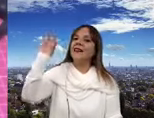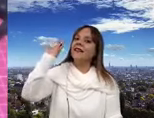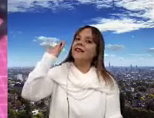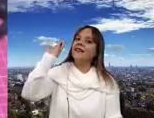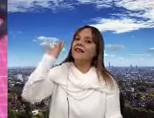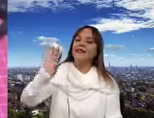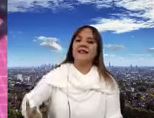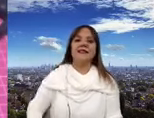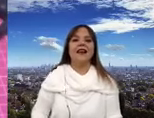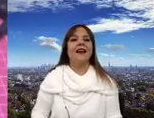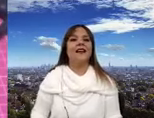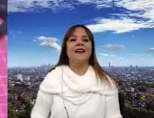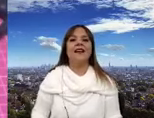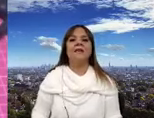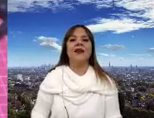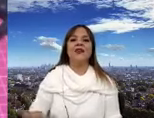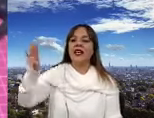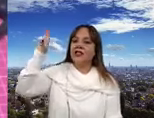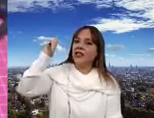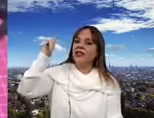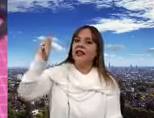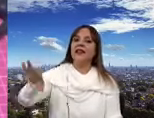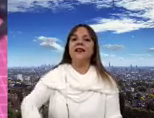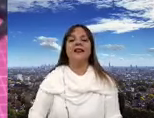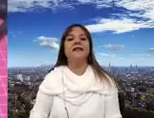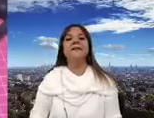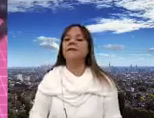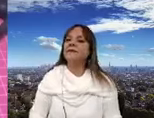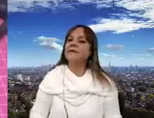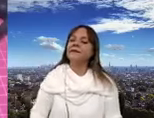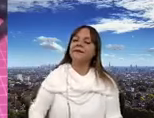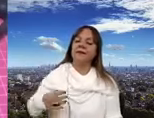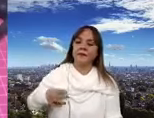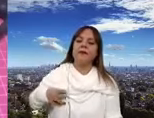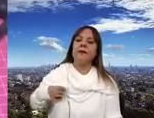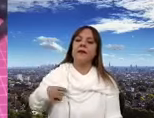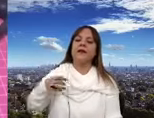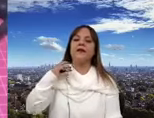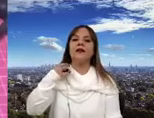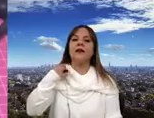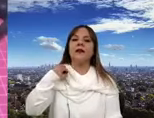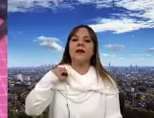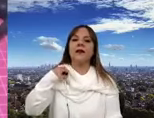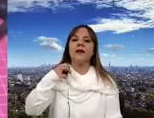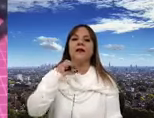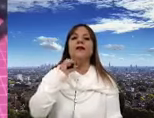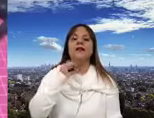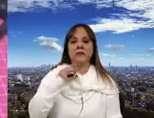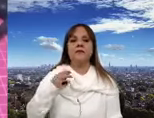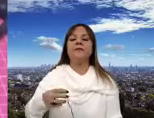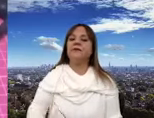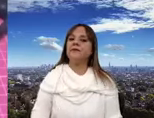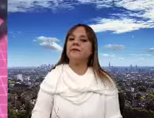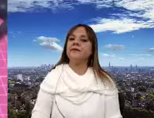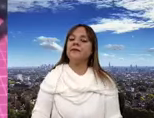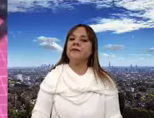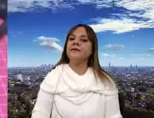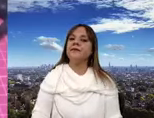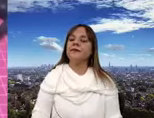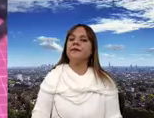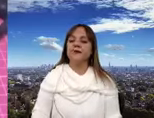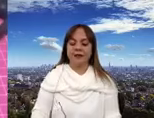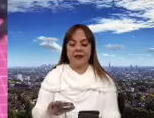Ó, eu coloquei Tá. assim. Meio de Então. ladinho, né? Isso, meio de quem gostar mais para cima. Aí você colocou uma, a outra vai